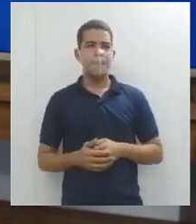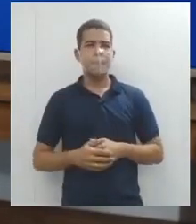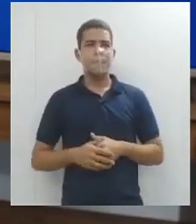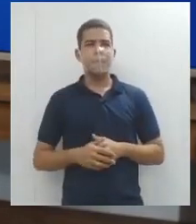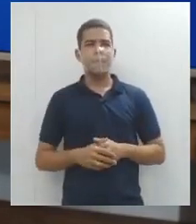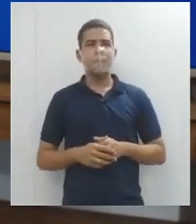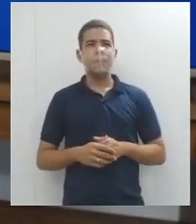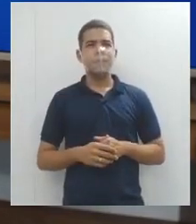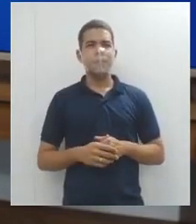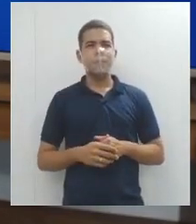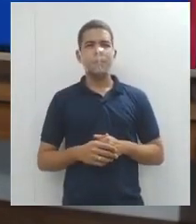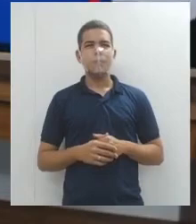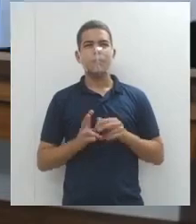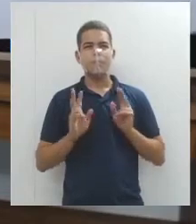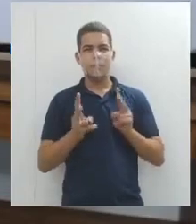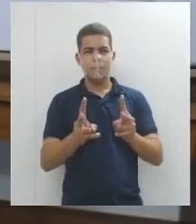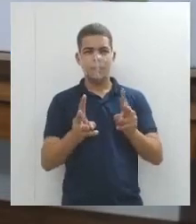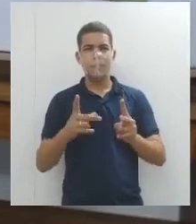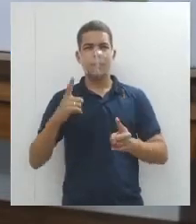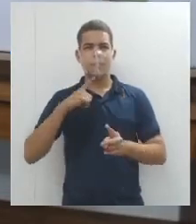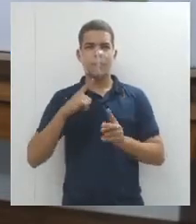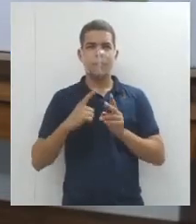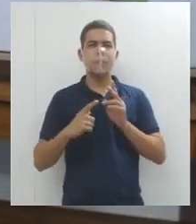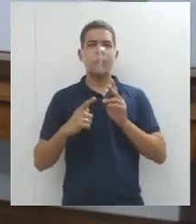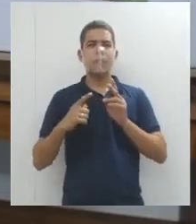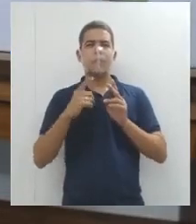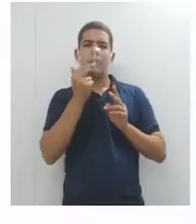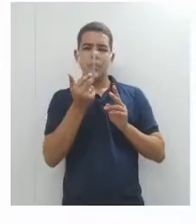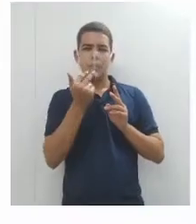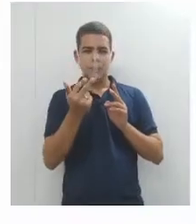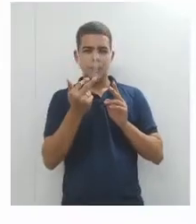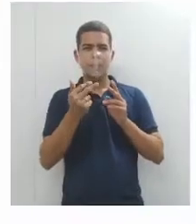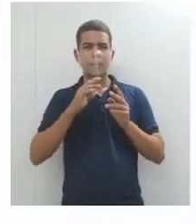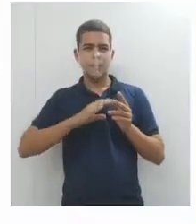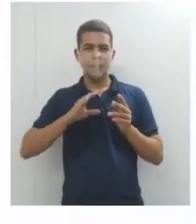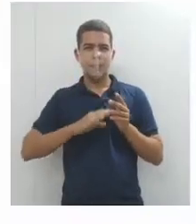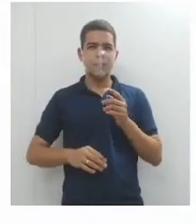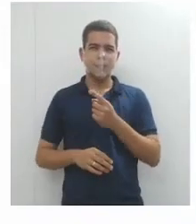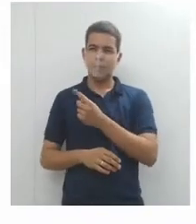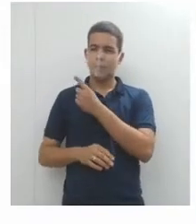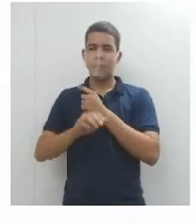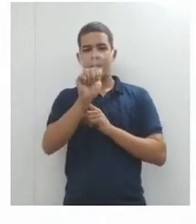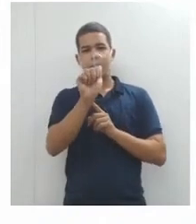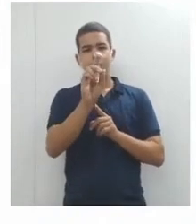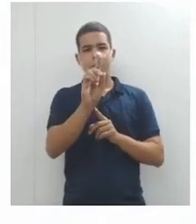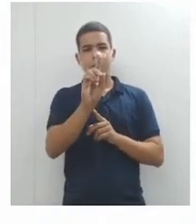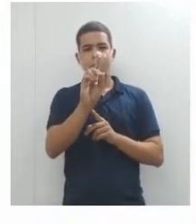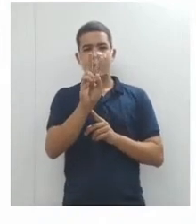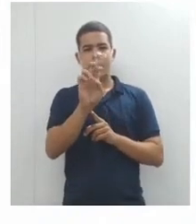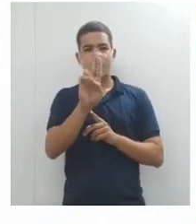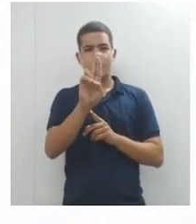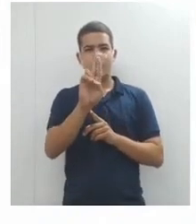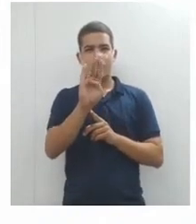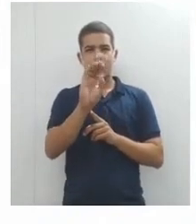tá? Com o recurso linguístico que é o advérbio. Eu trouxe essa tirinha para que você observe